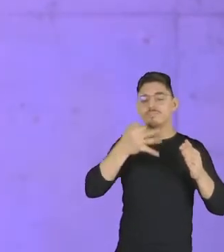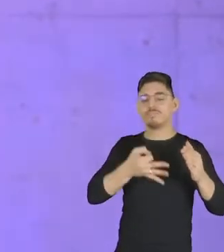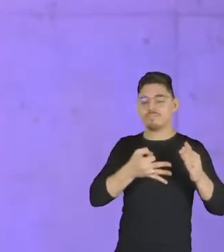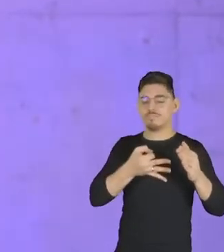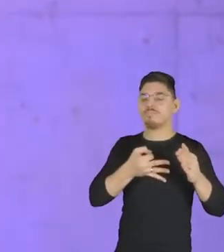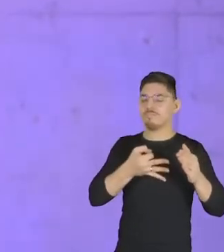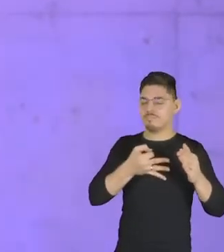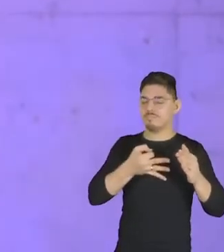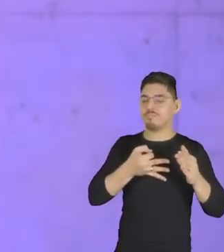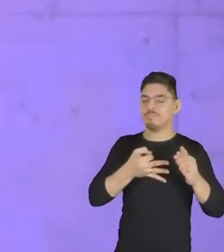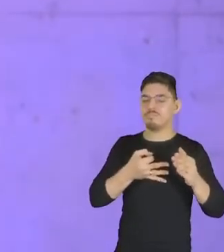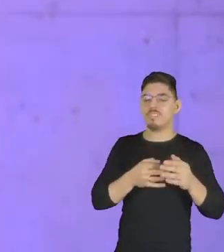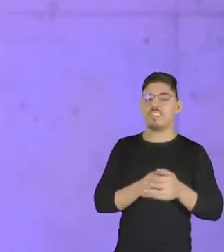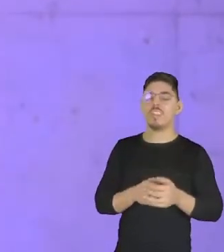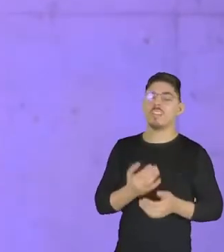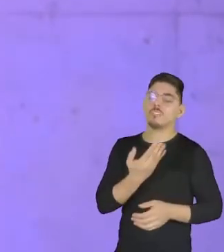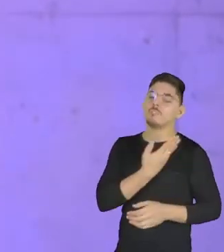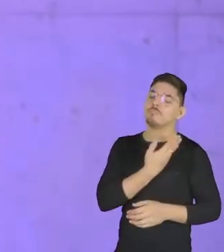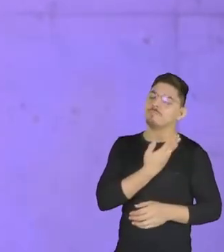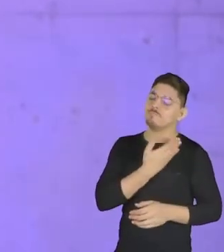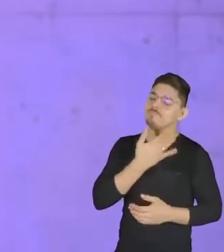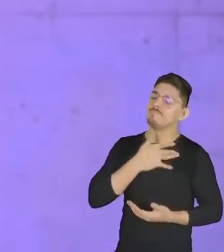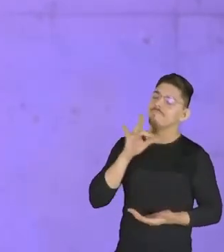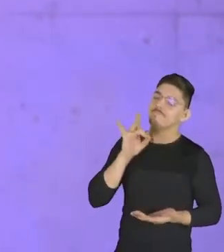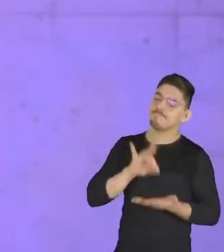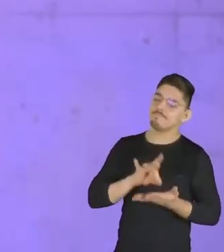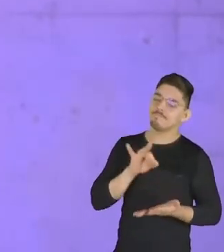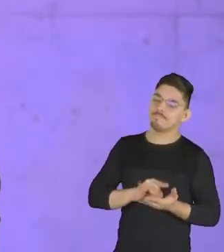certas, amigos e